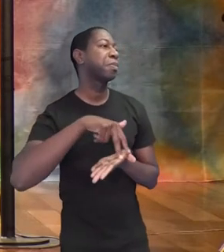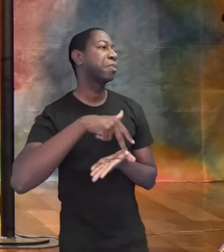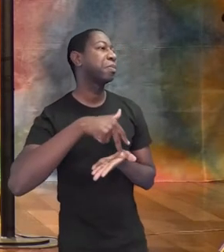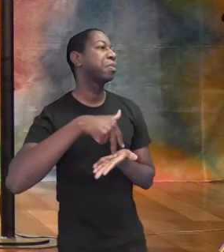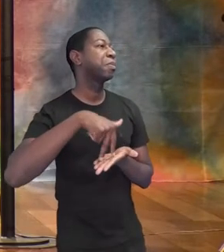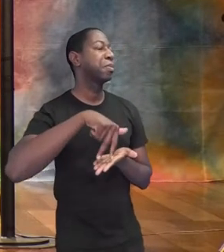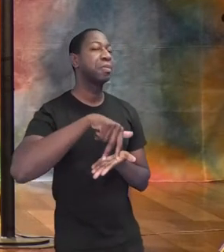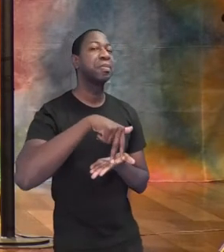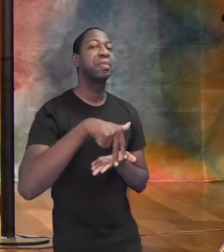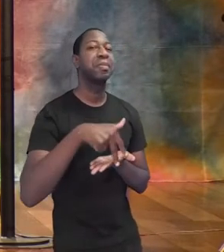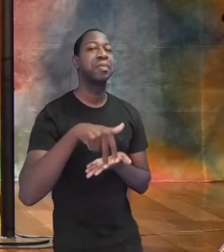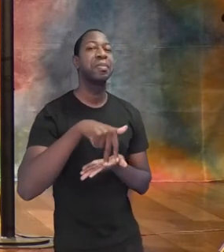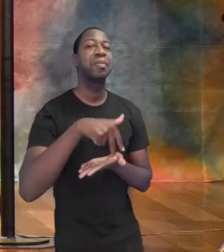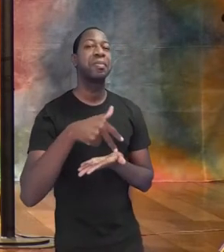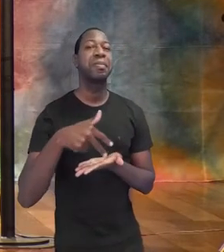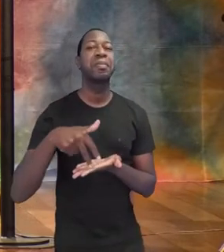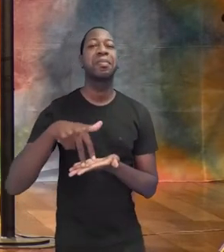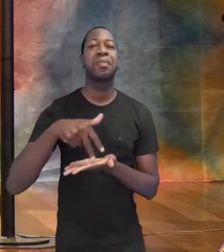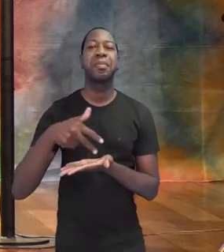surupango da vingança,